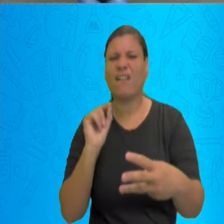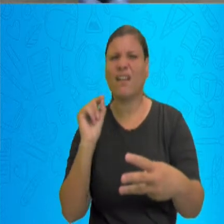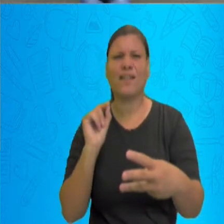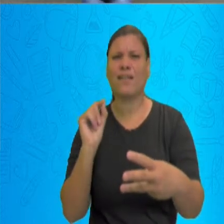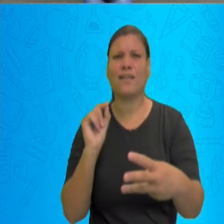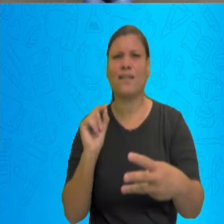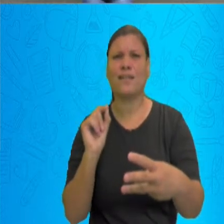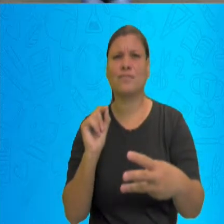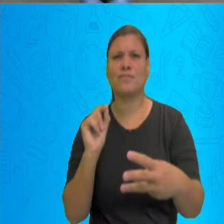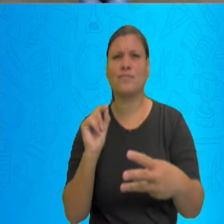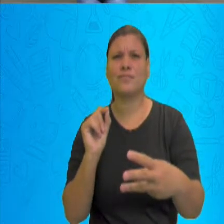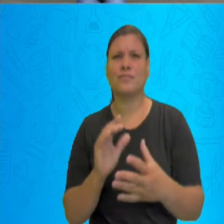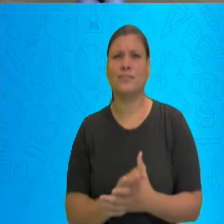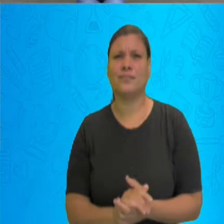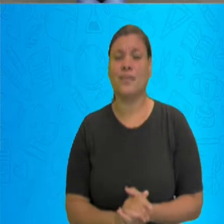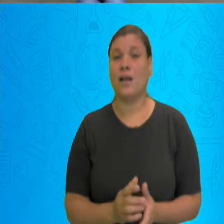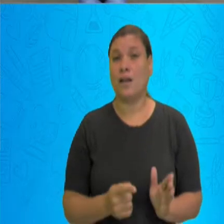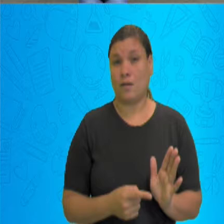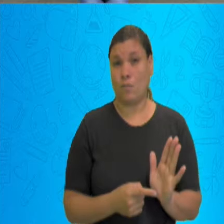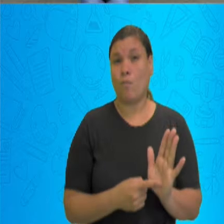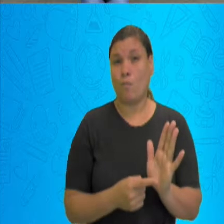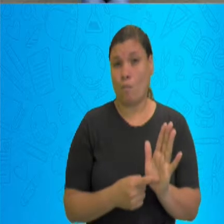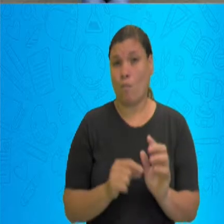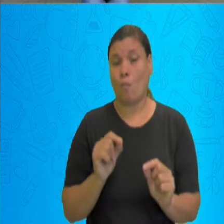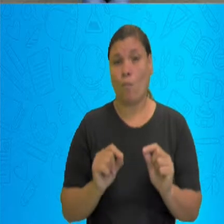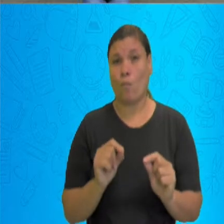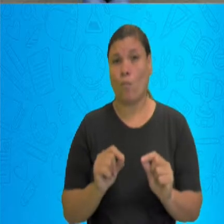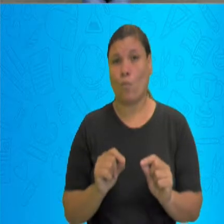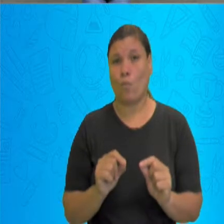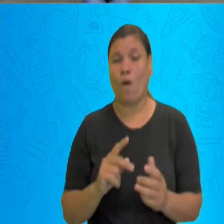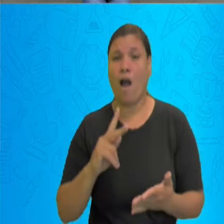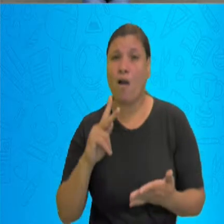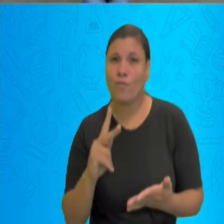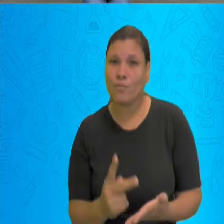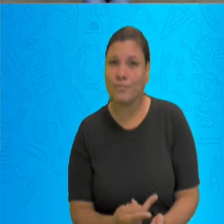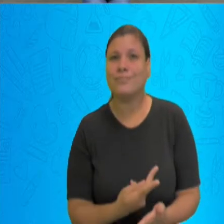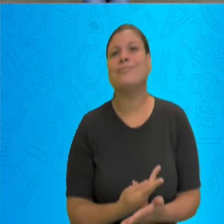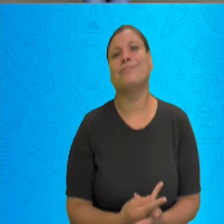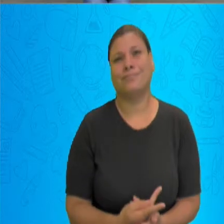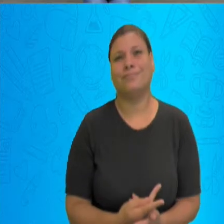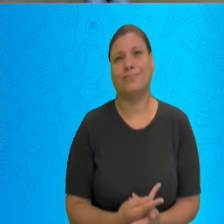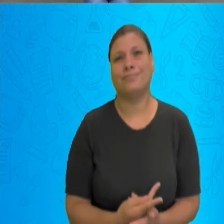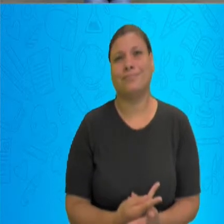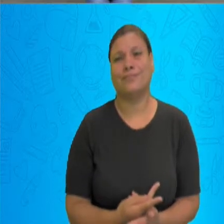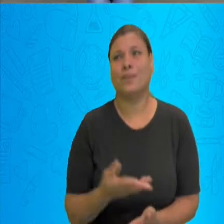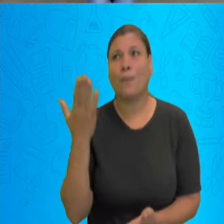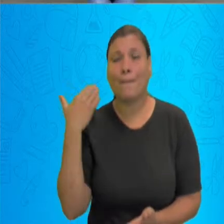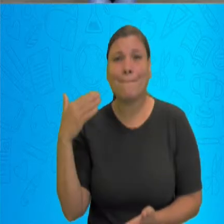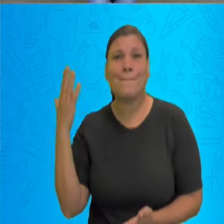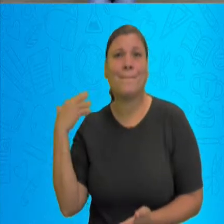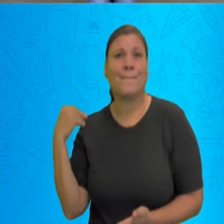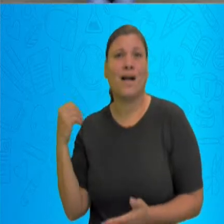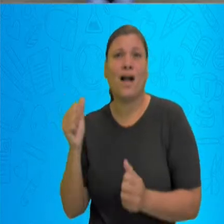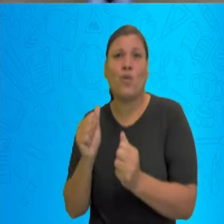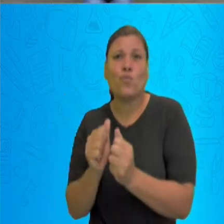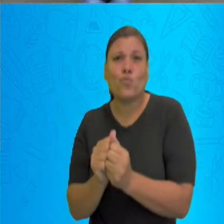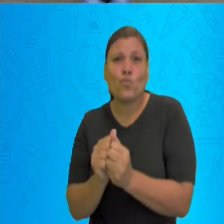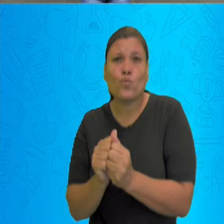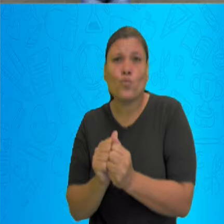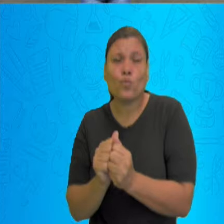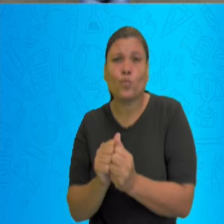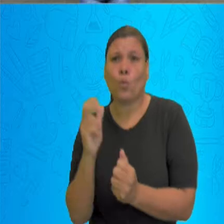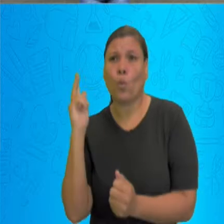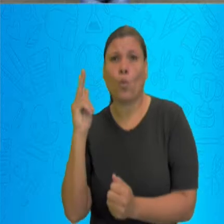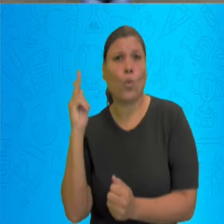indicar uma ação que ocorreu antes de outra ação passada. É